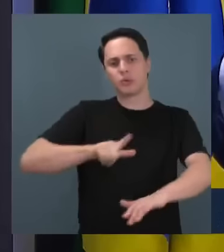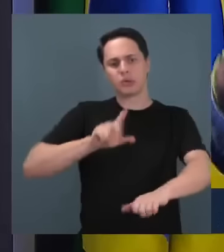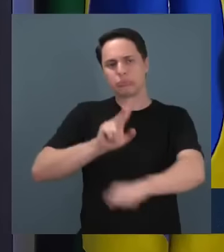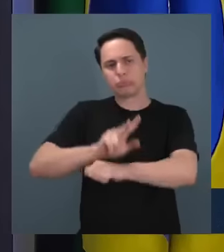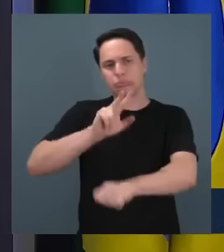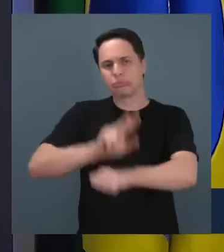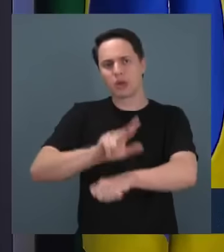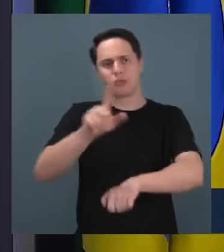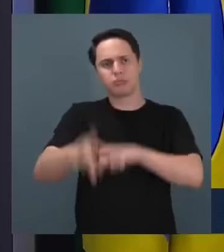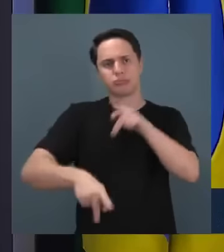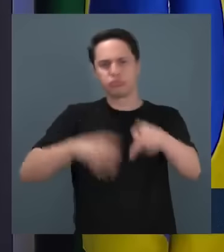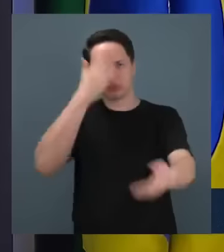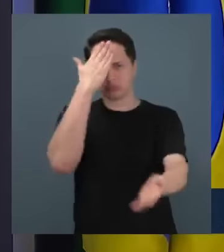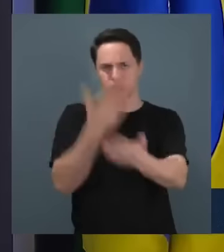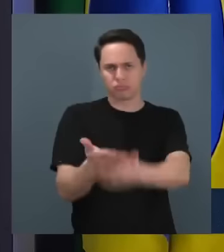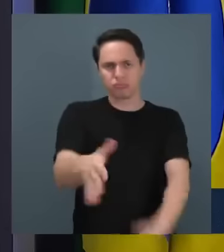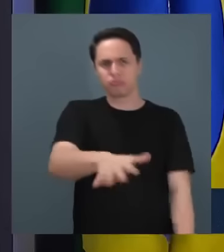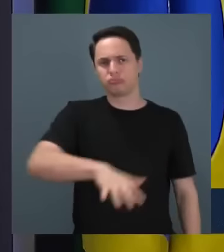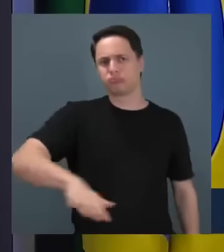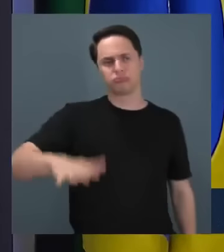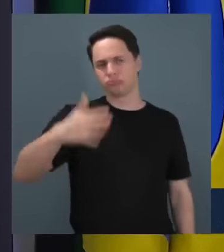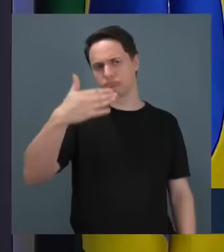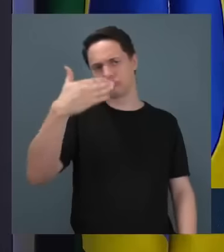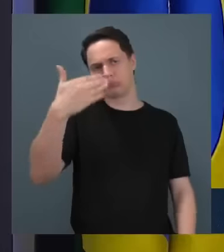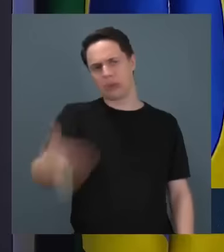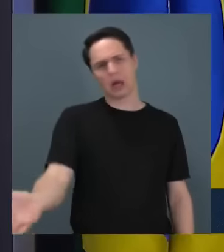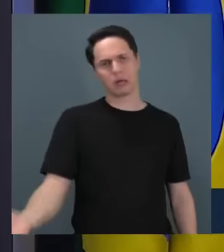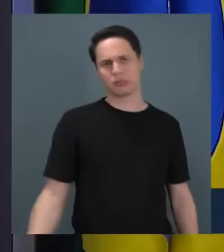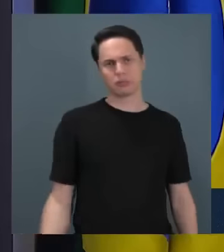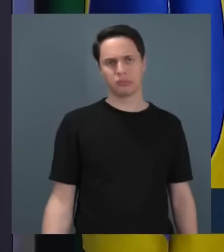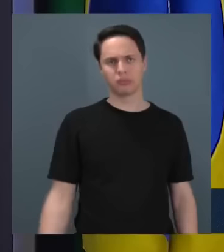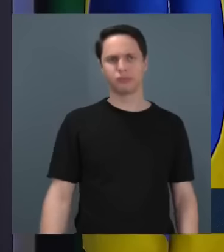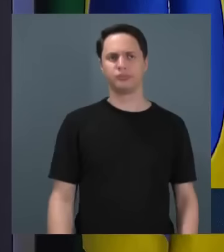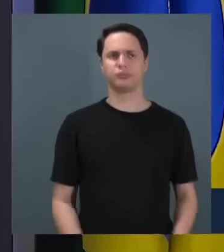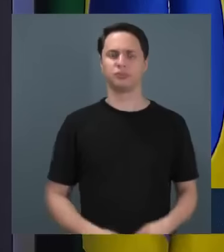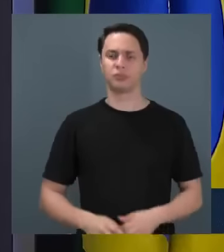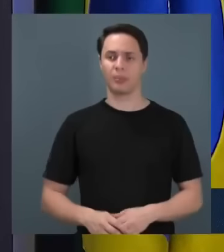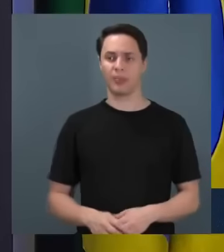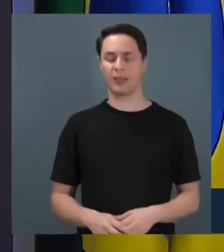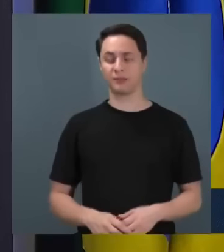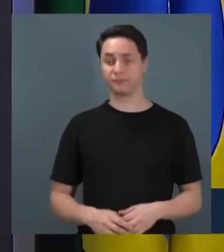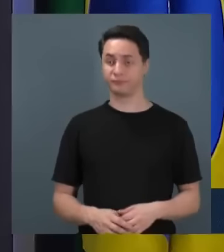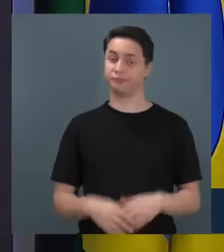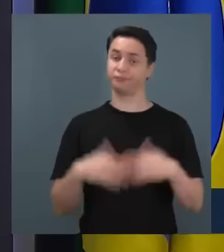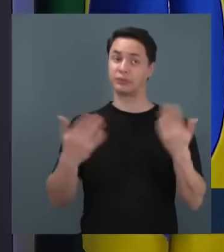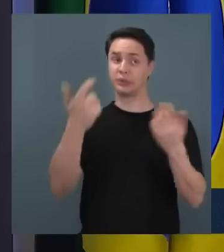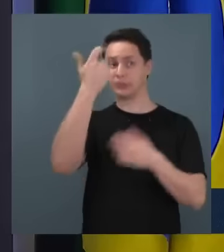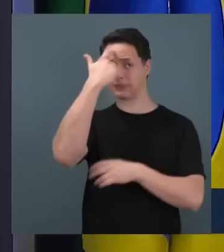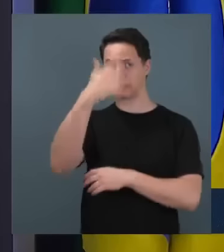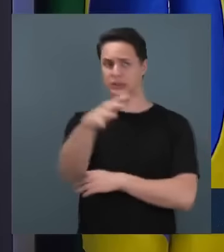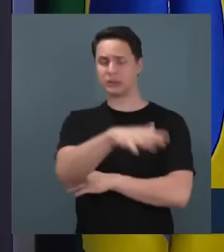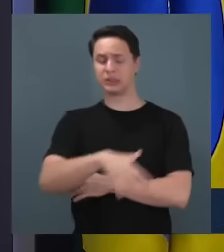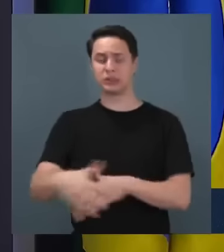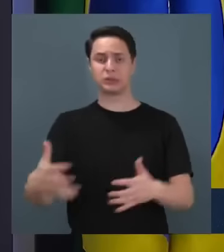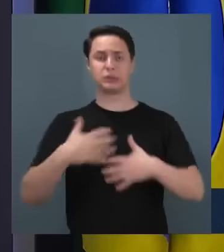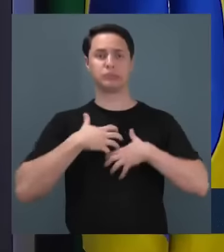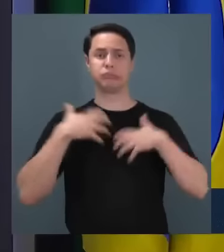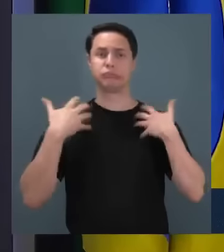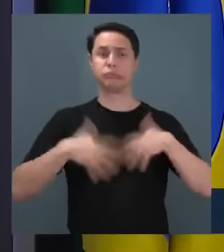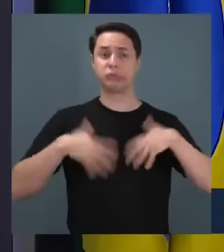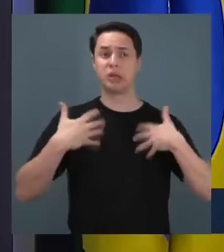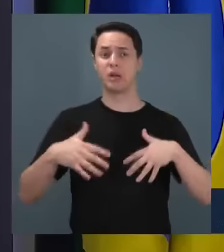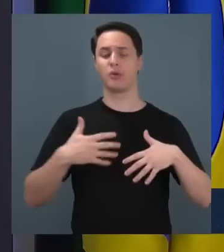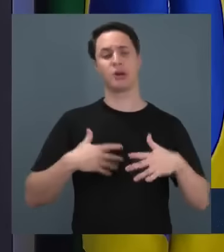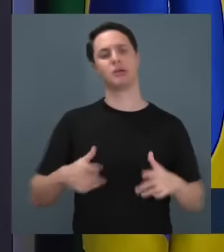não acredita mais, perdeu realmente o controle. Diante desse cenário desesperador, tomei uma